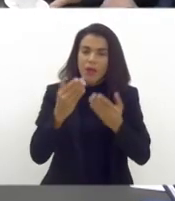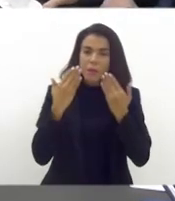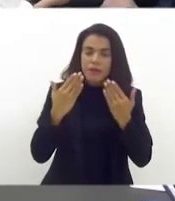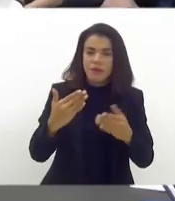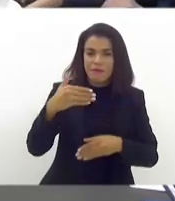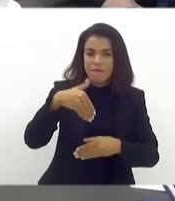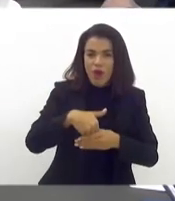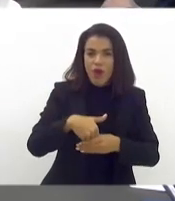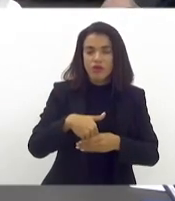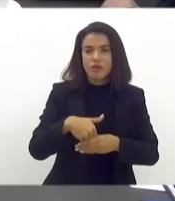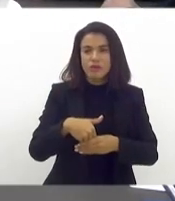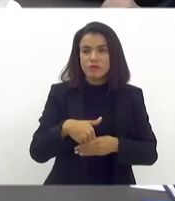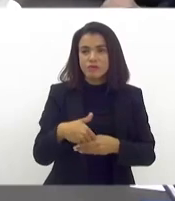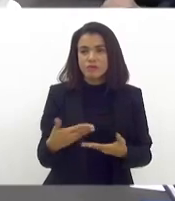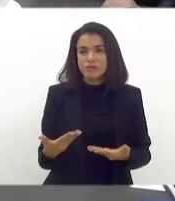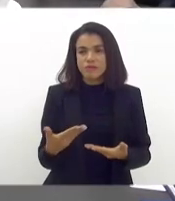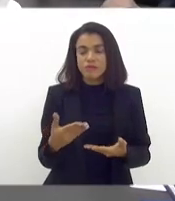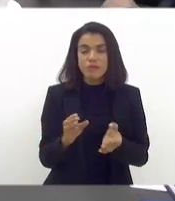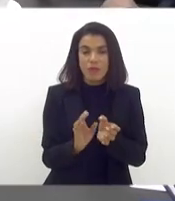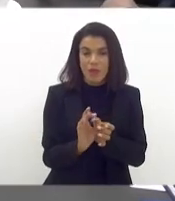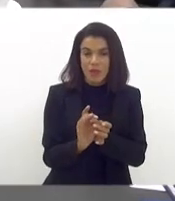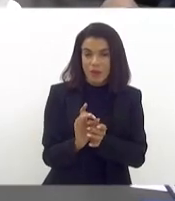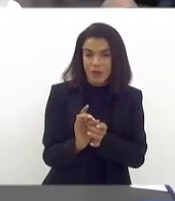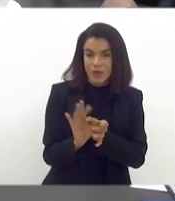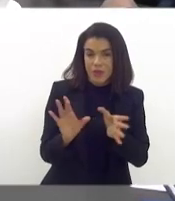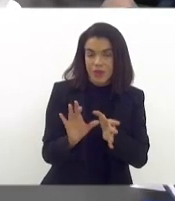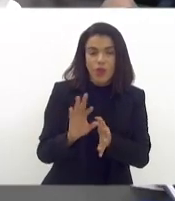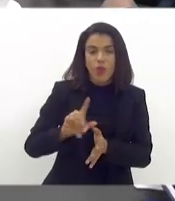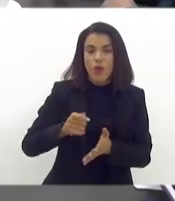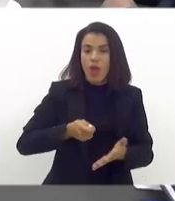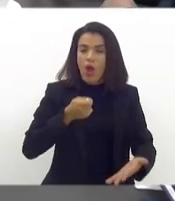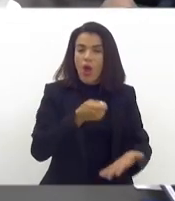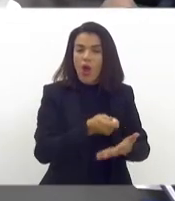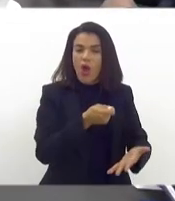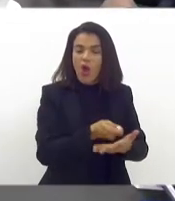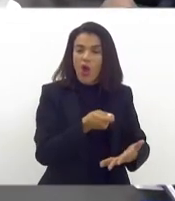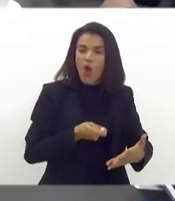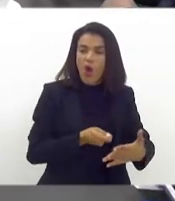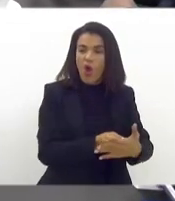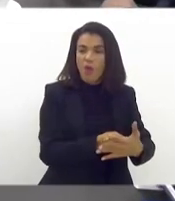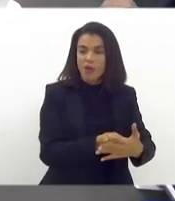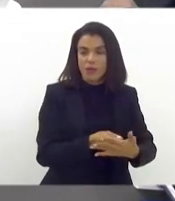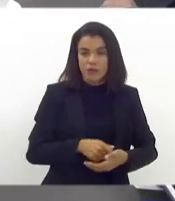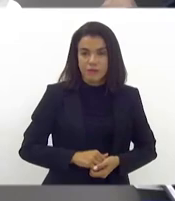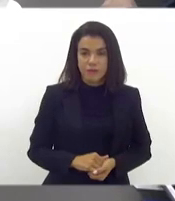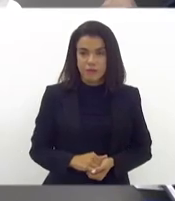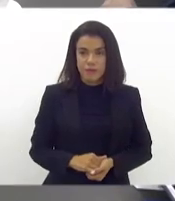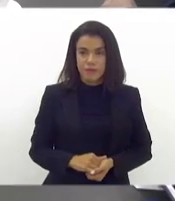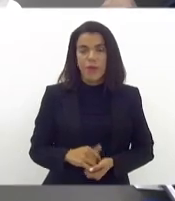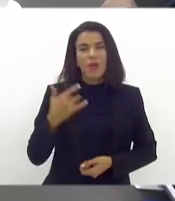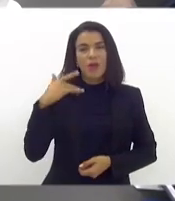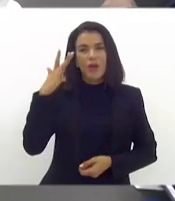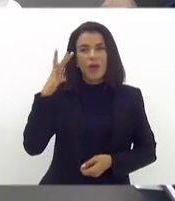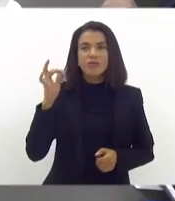Vossa Excelência, Vossa Excelência não, é designado relator como vencido. É autorizativo, né? Não é a obrigatoriedade de incluir um componente. Não quer proceder hoje, dessa forma? Hoje, na verdade, não. Porque eu acho que